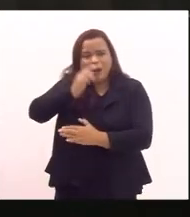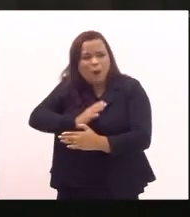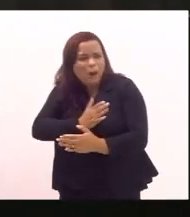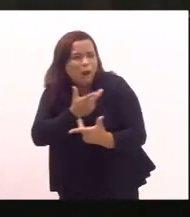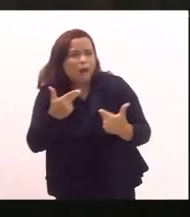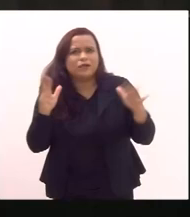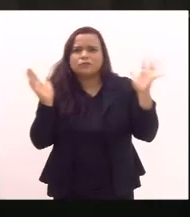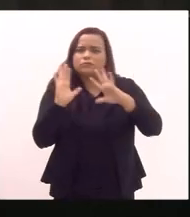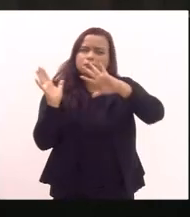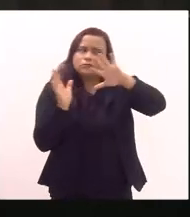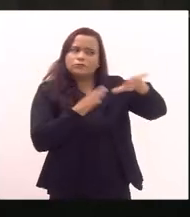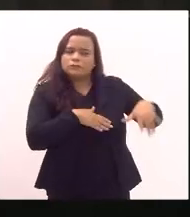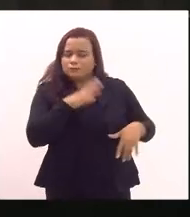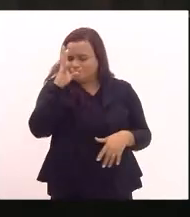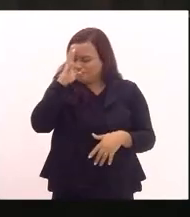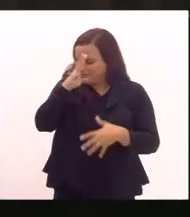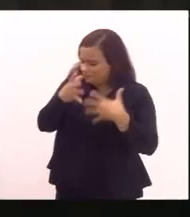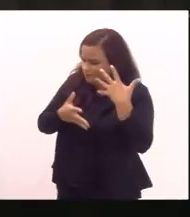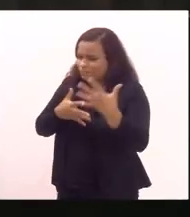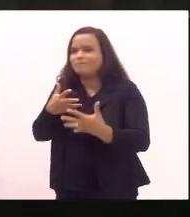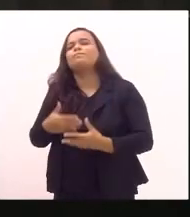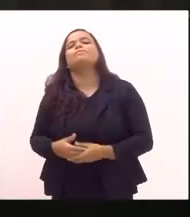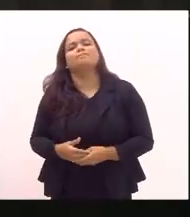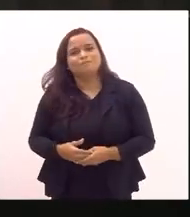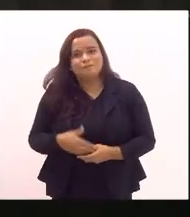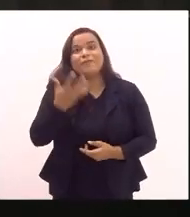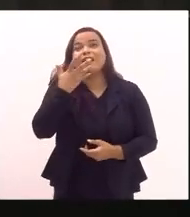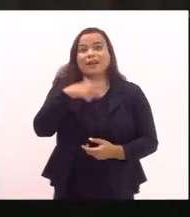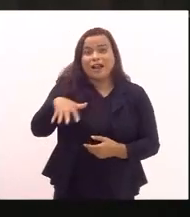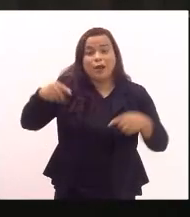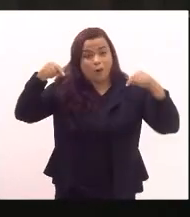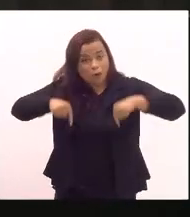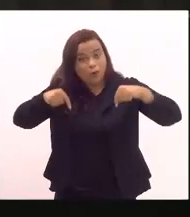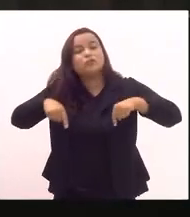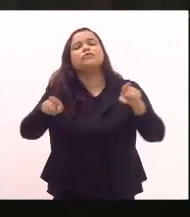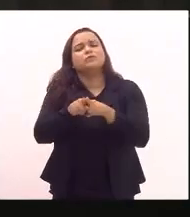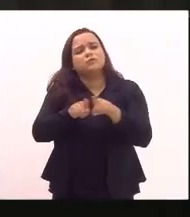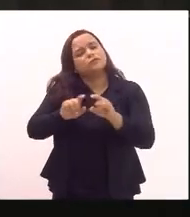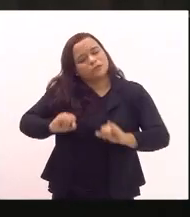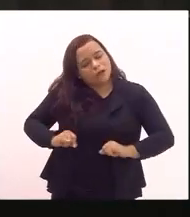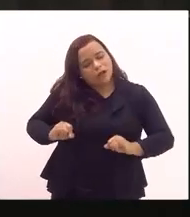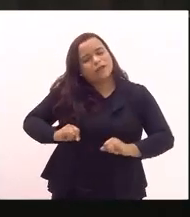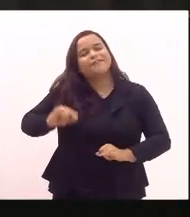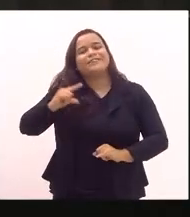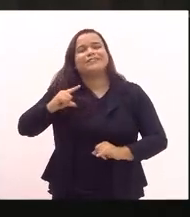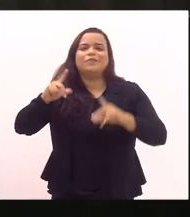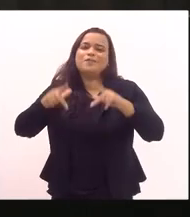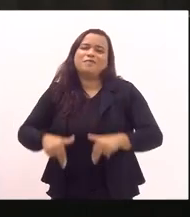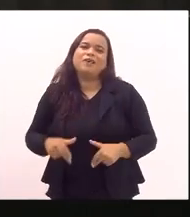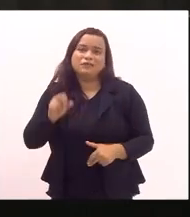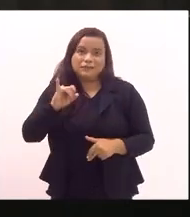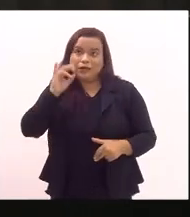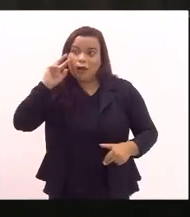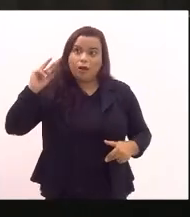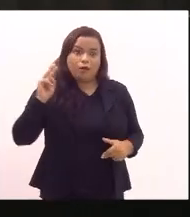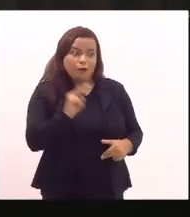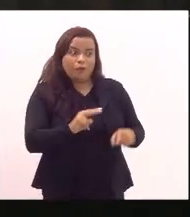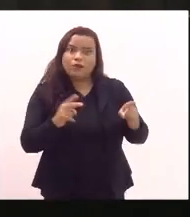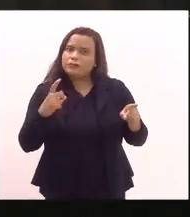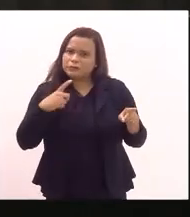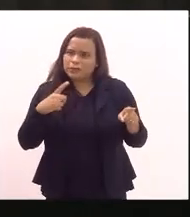brutalizados Assim como as nossas crianças hoje né se formos olhar